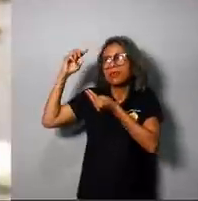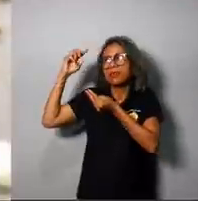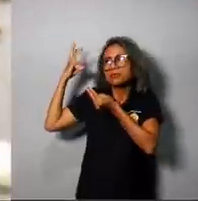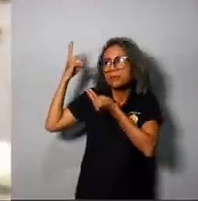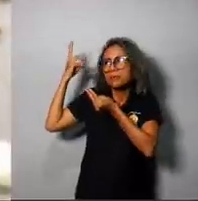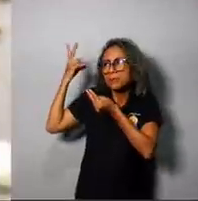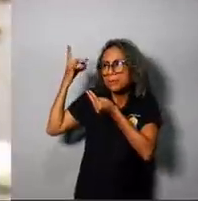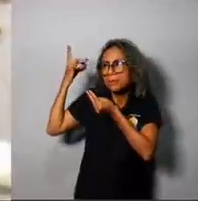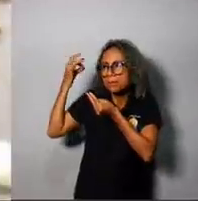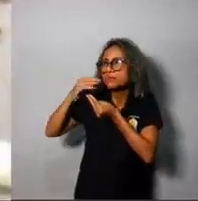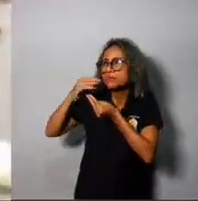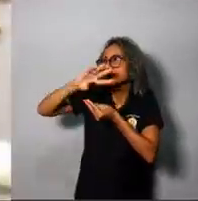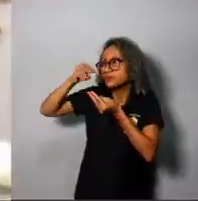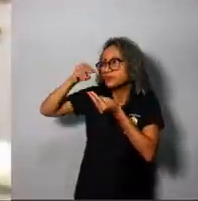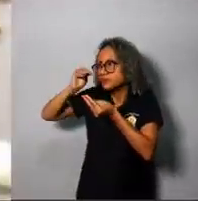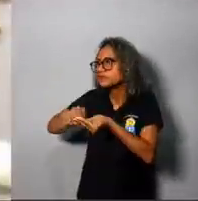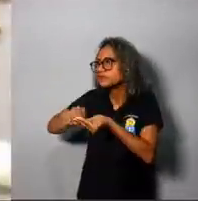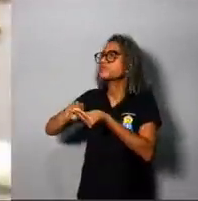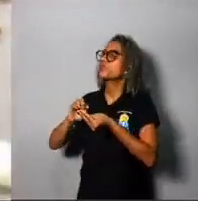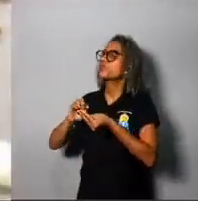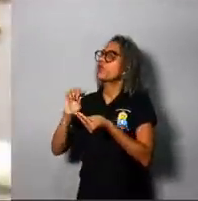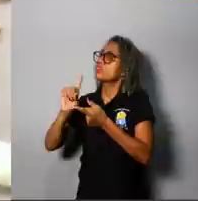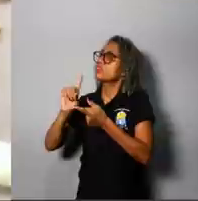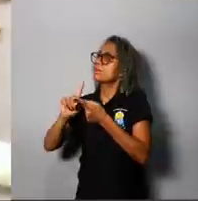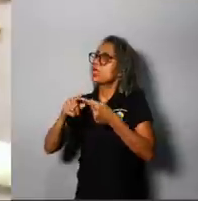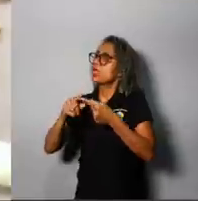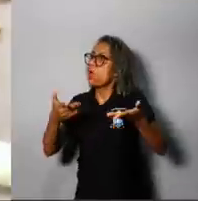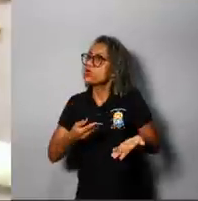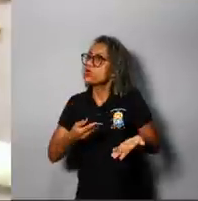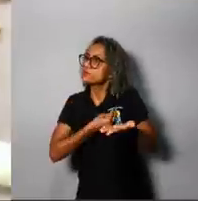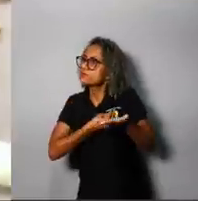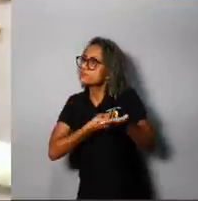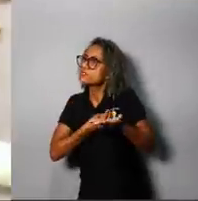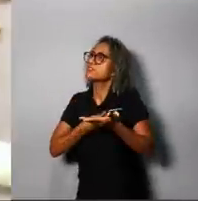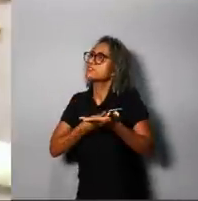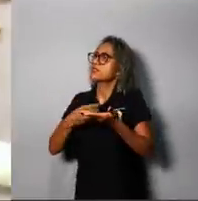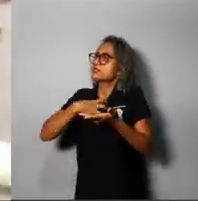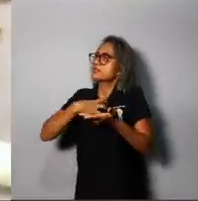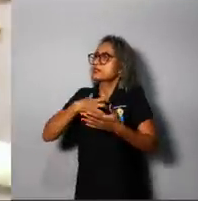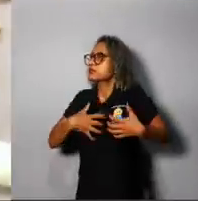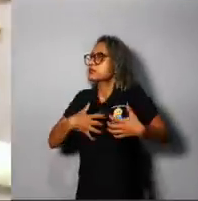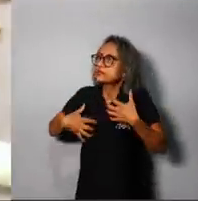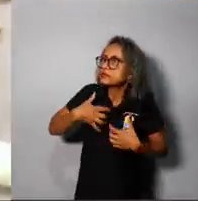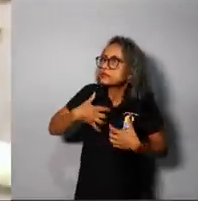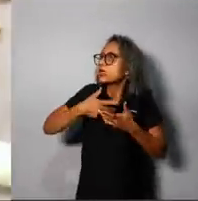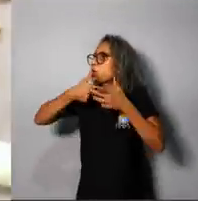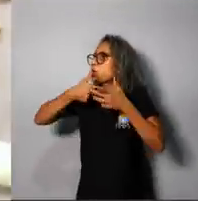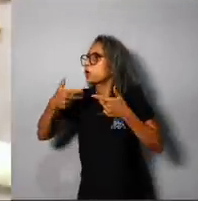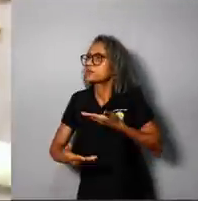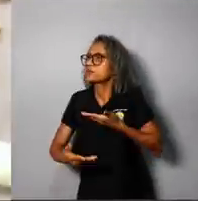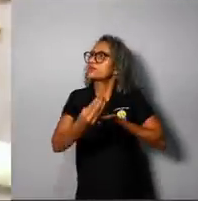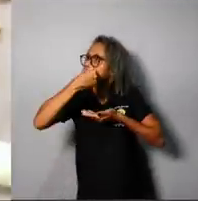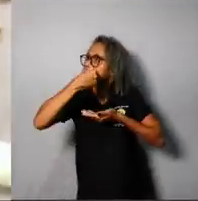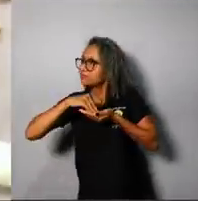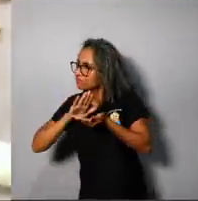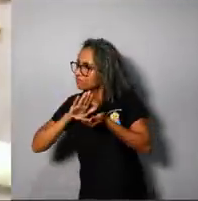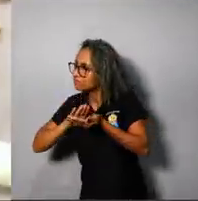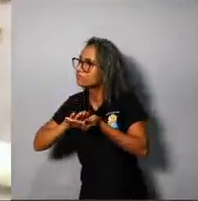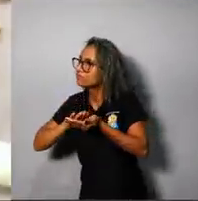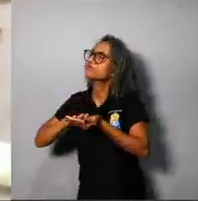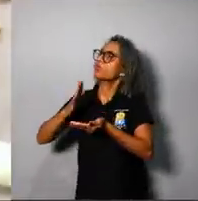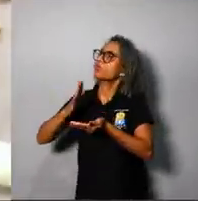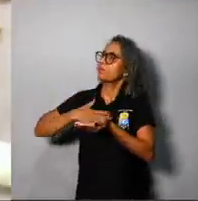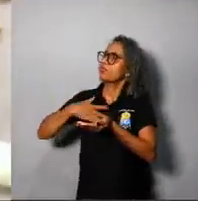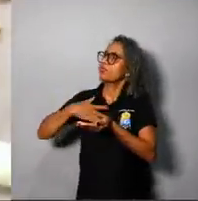momento presente e todas as suas aflições, o meu futuro e a vida eterna que Deus